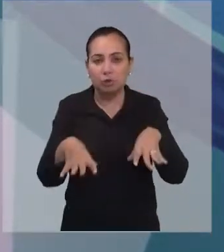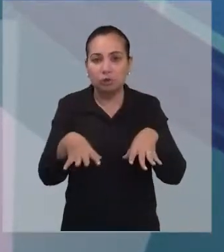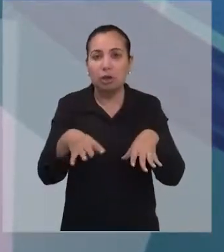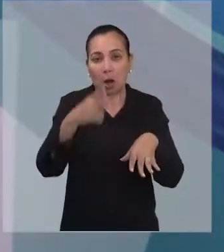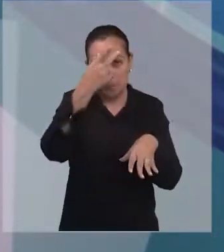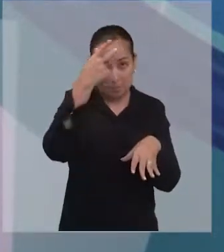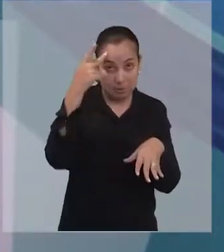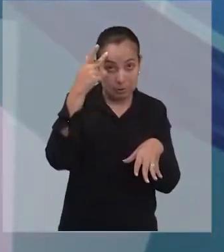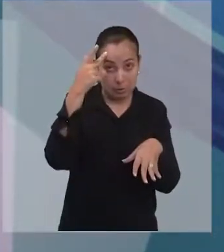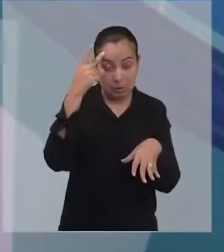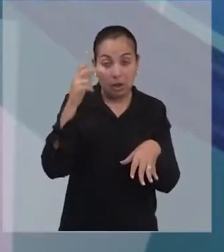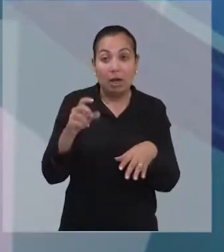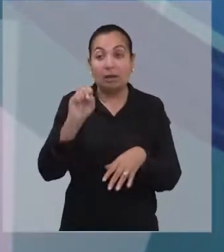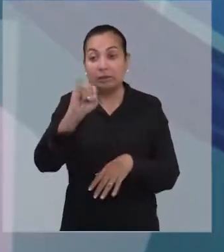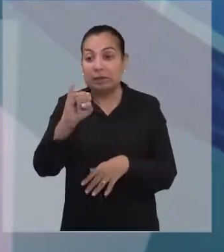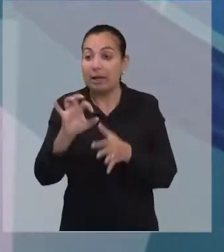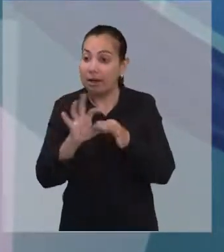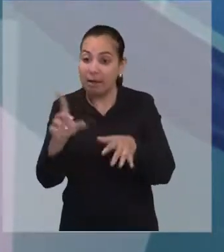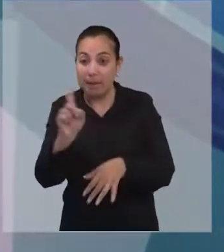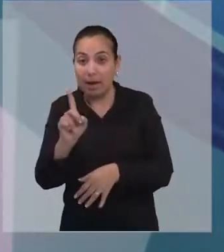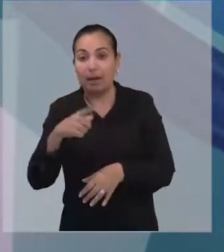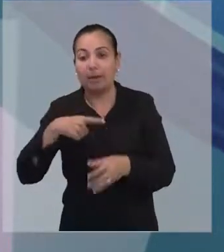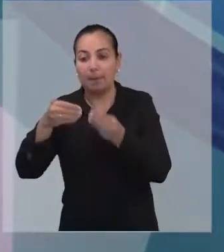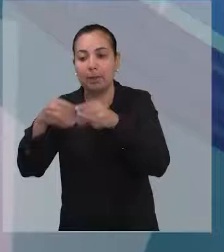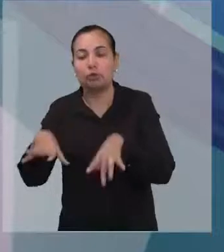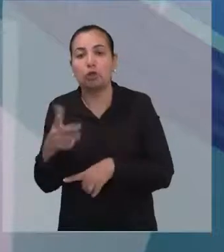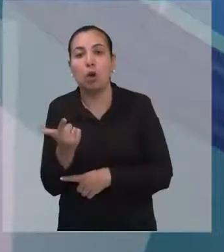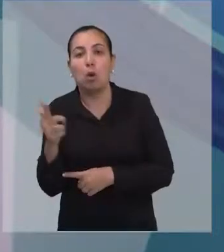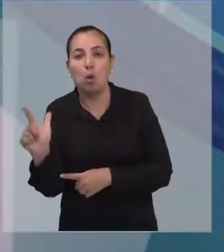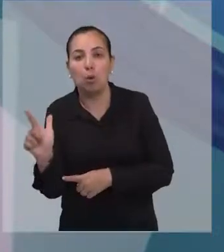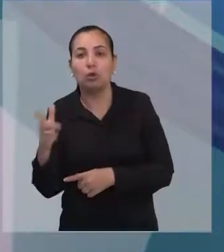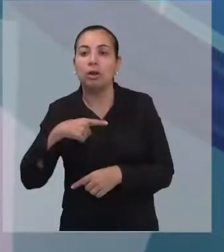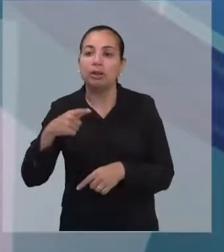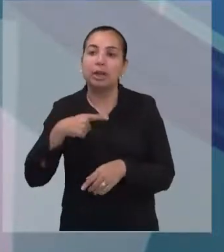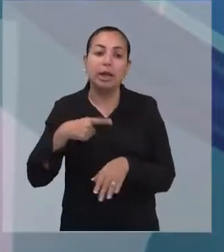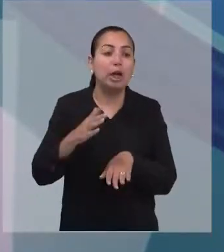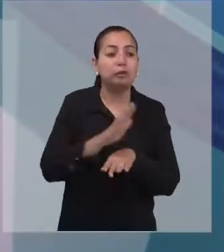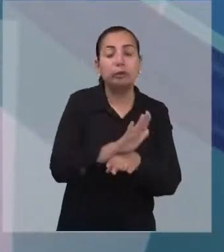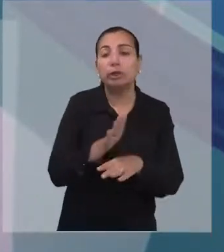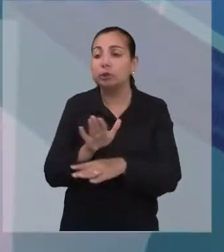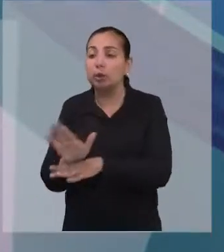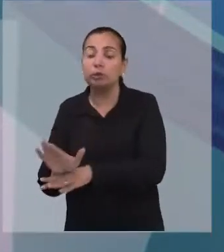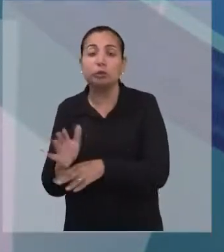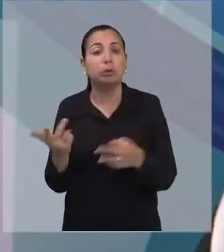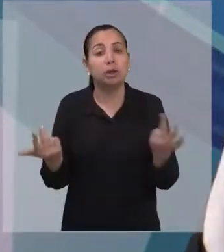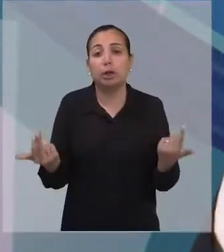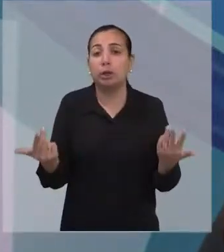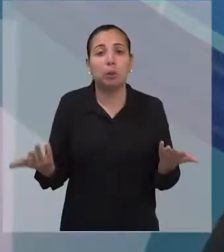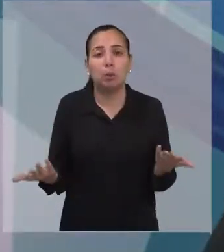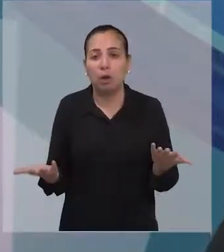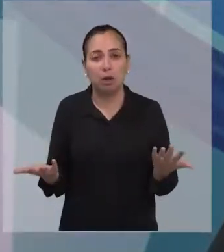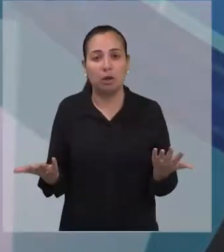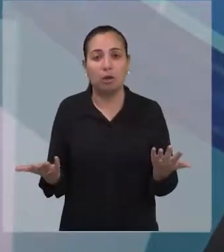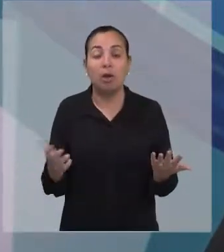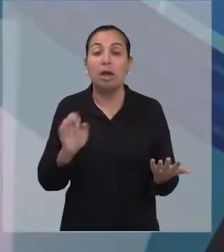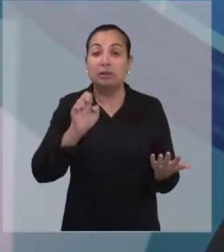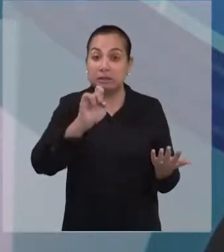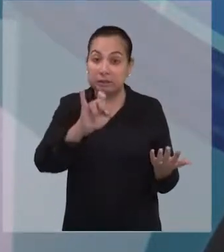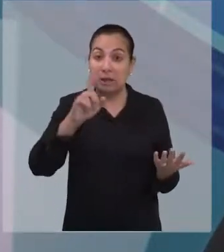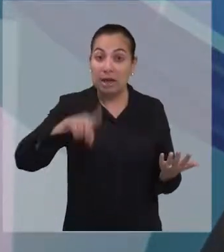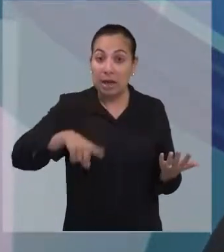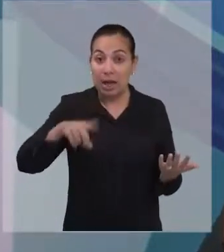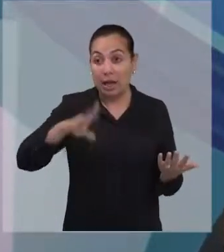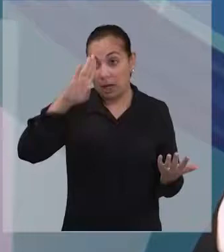não liberasse, estaria prejudicando o outro. Ou estaria beneficiando um lado de um jeito ou de outro. E se o princípio é